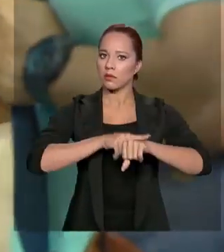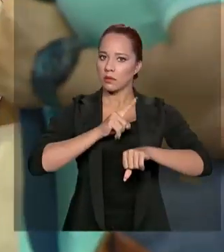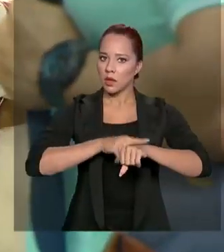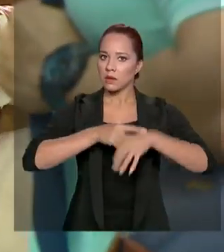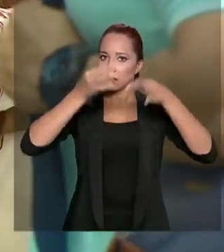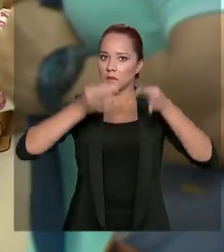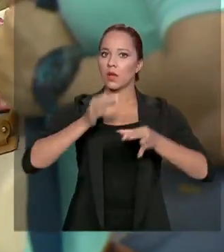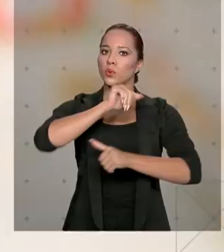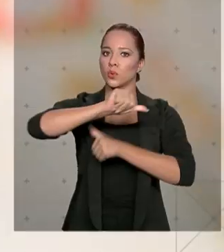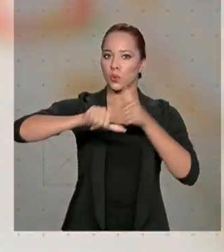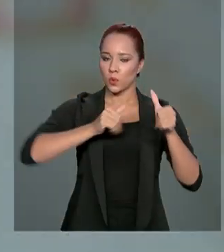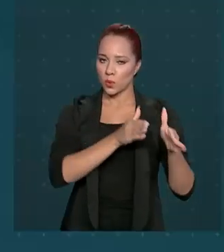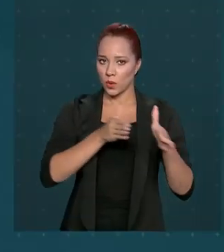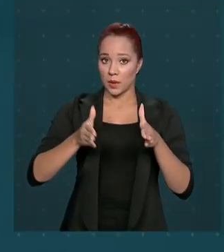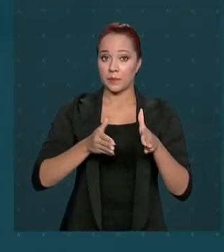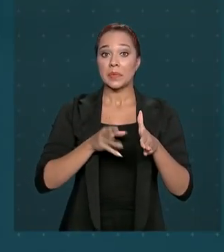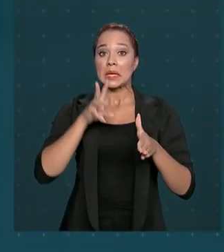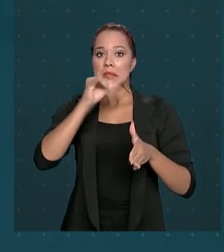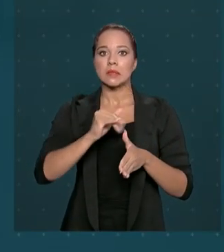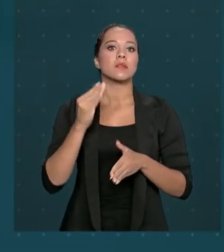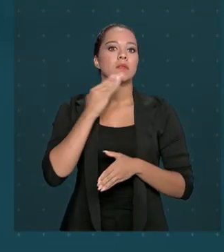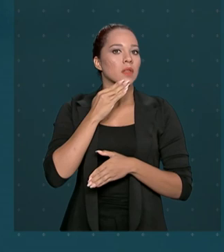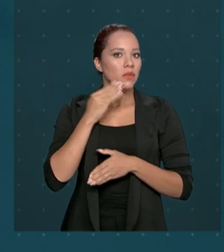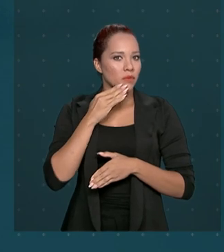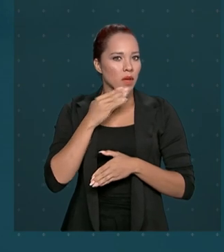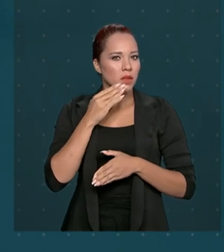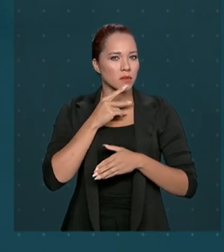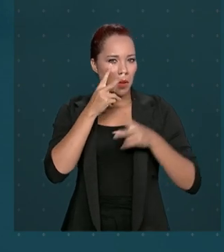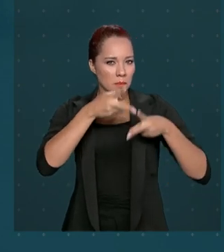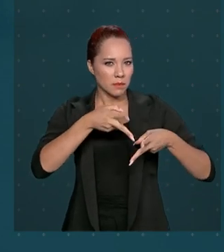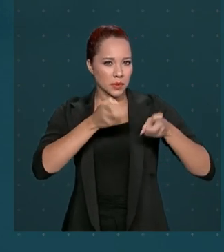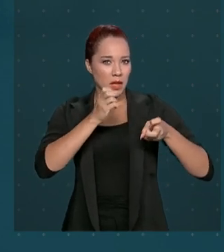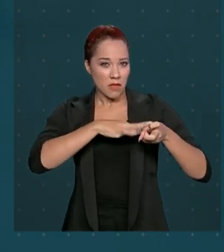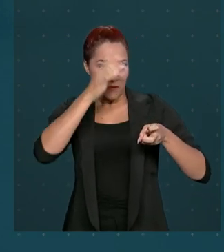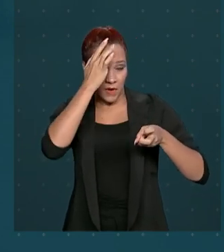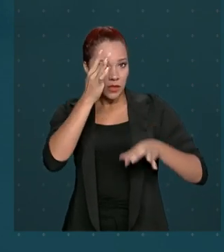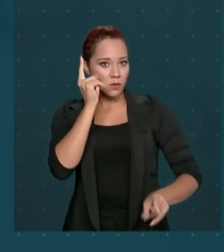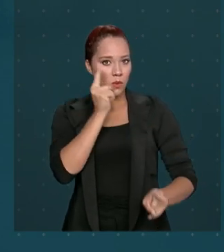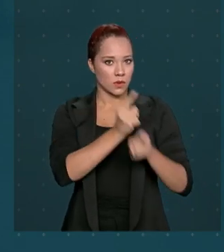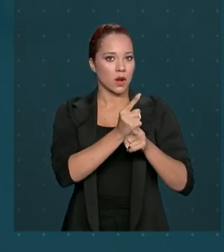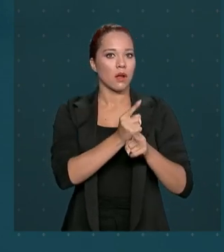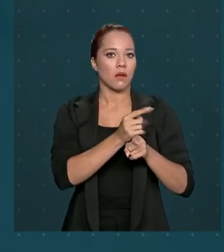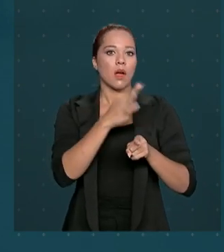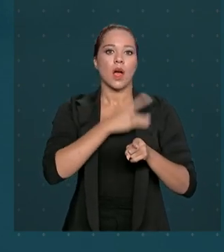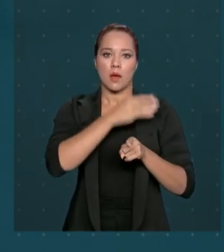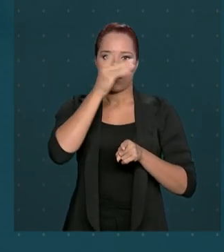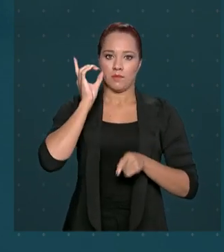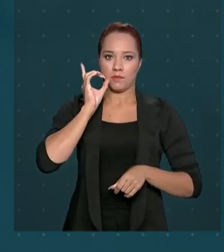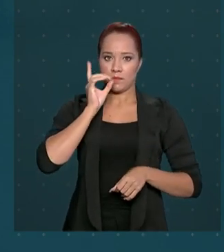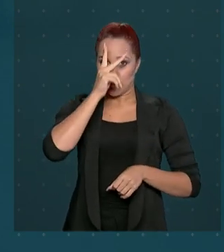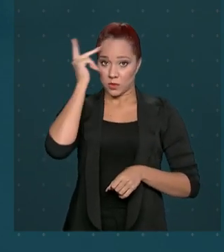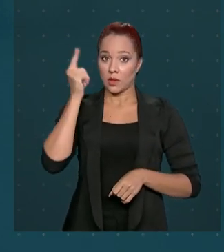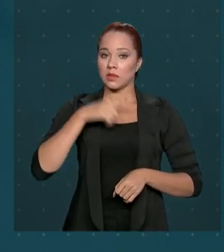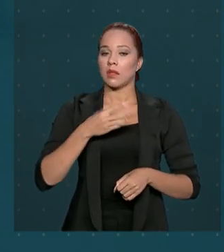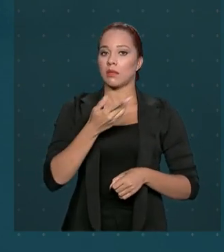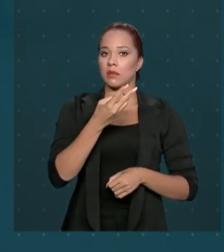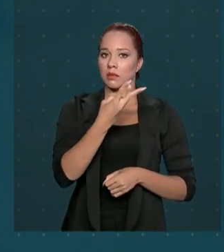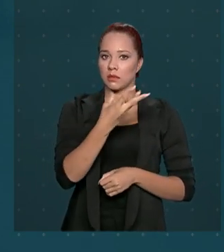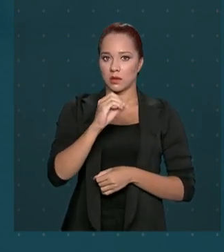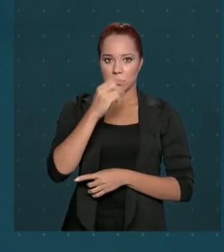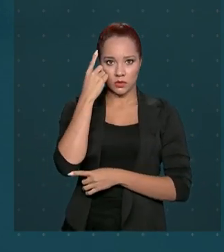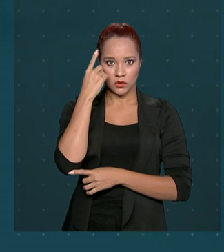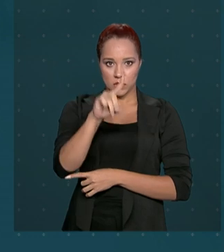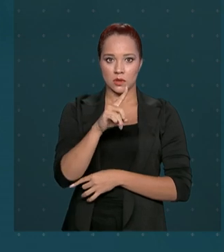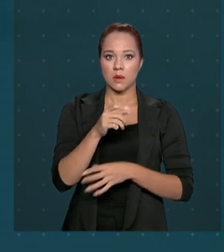troca dos produtos. No caso de defeitos aparentes ou de fácil constatação, o consumidor tem 30 dias para